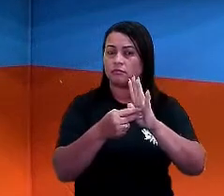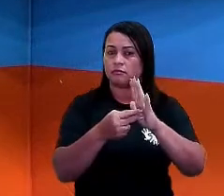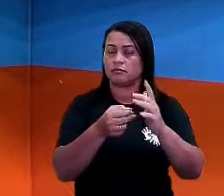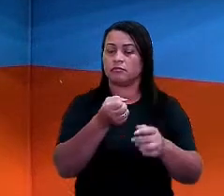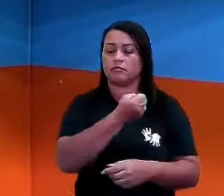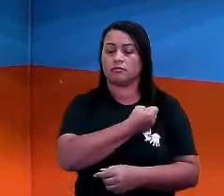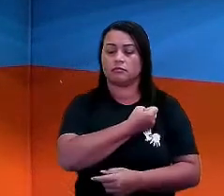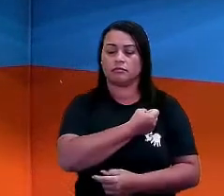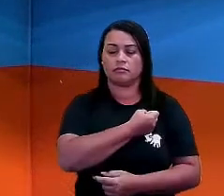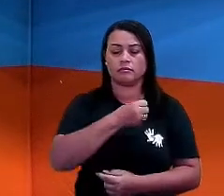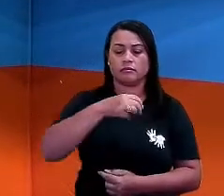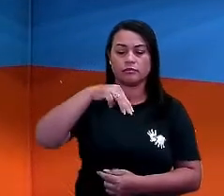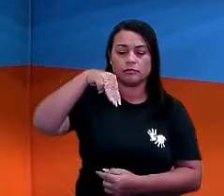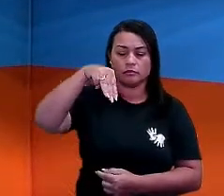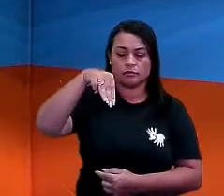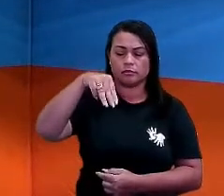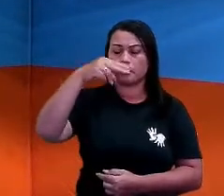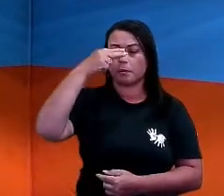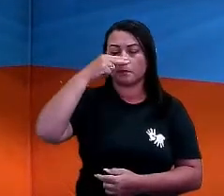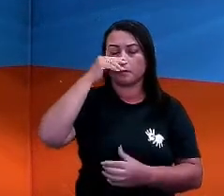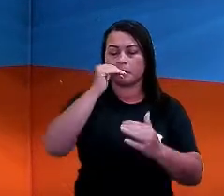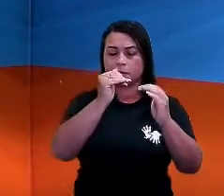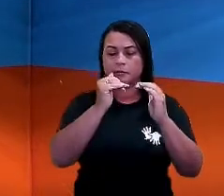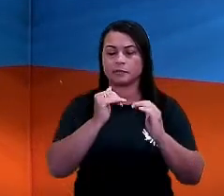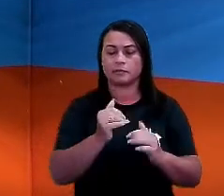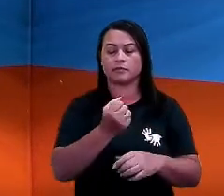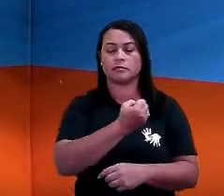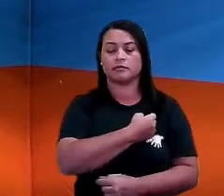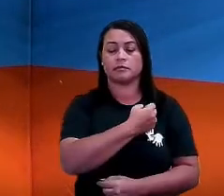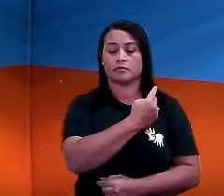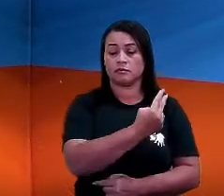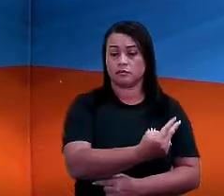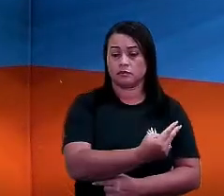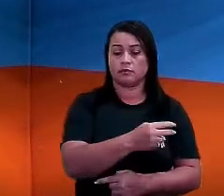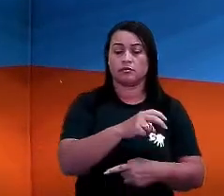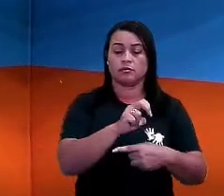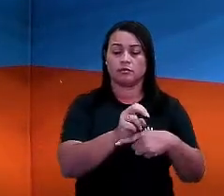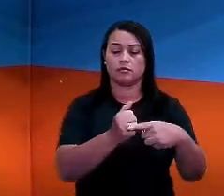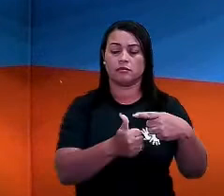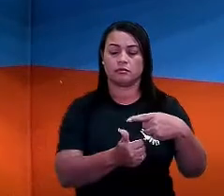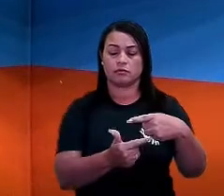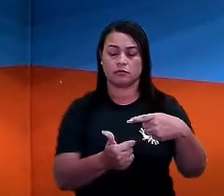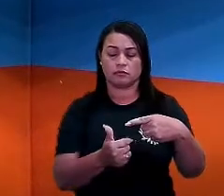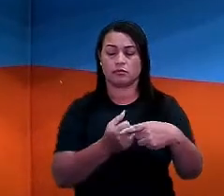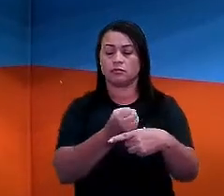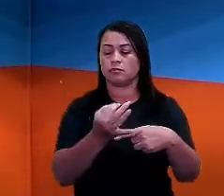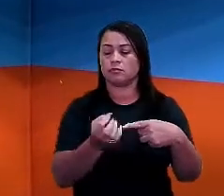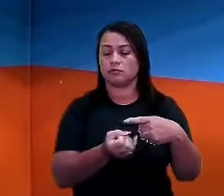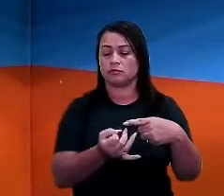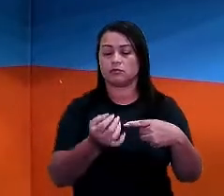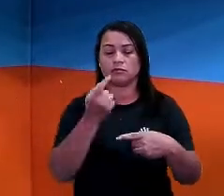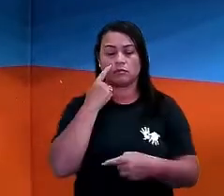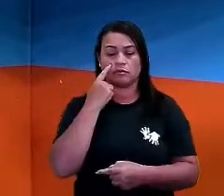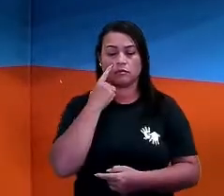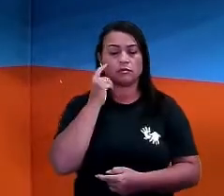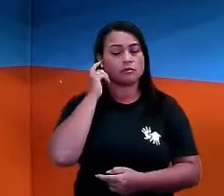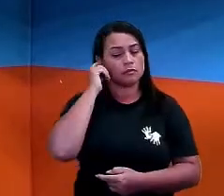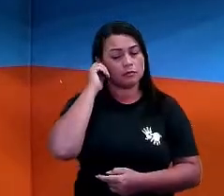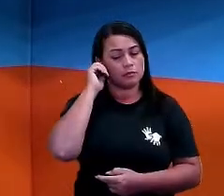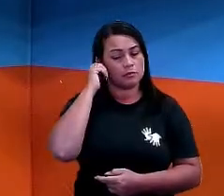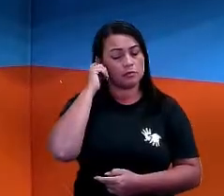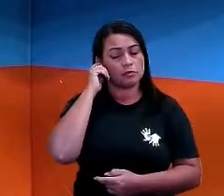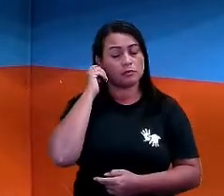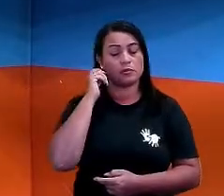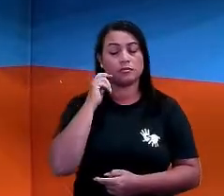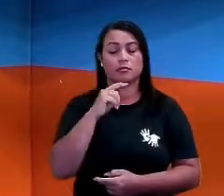tá? A mesma coisa aqui embaixo, número inteiro com a parte fracionária. Então, eu leio um